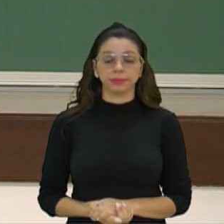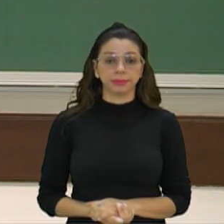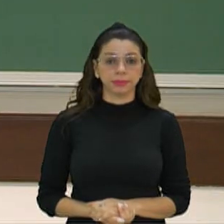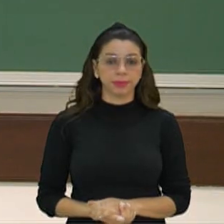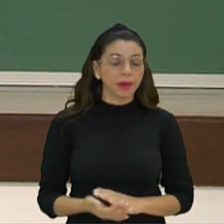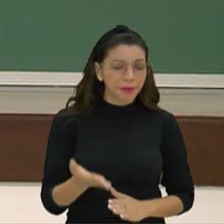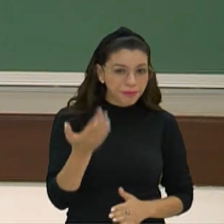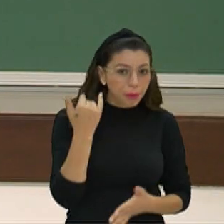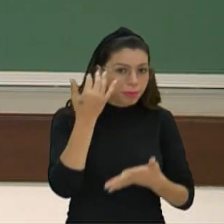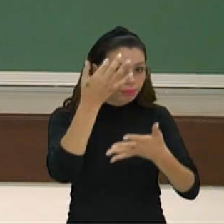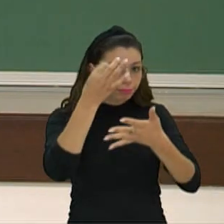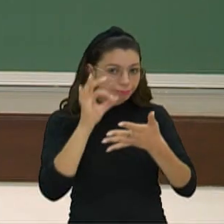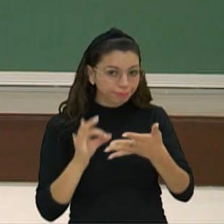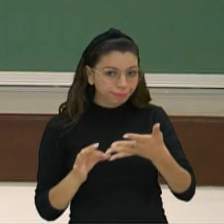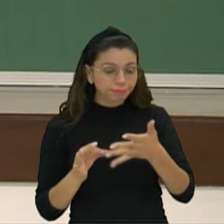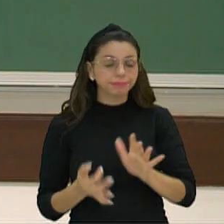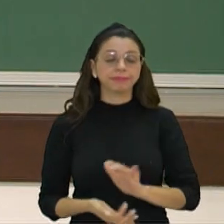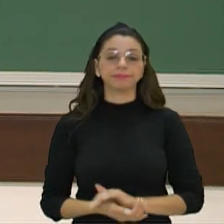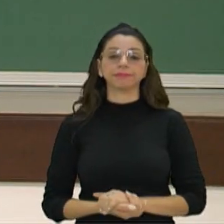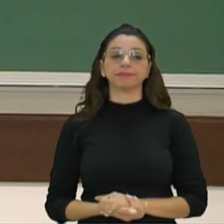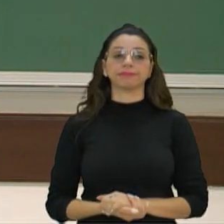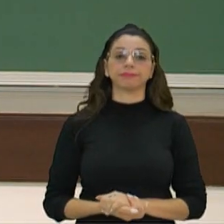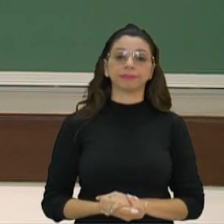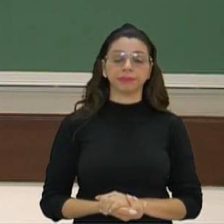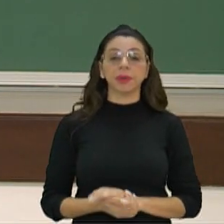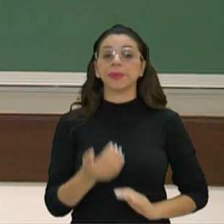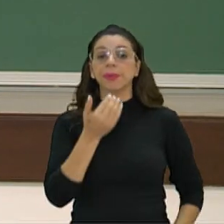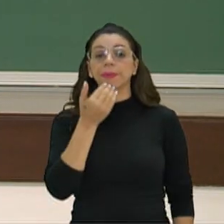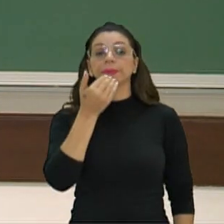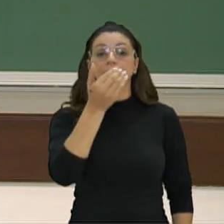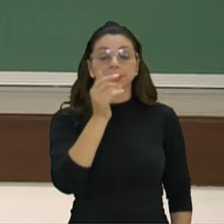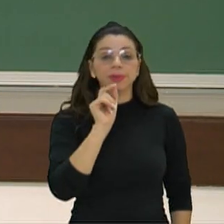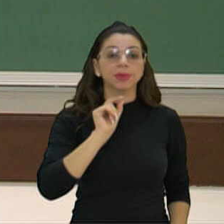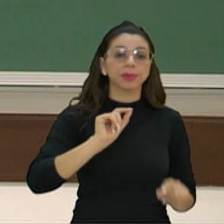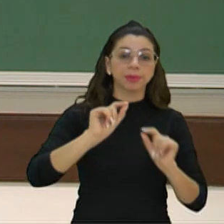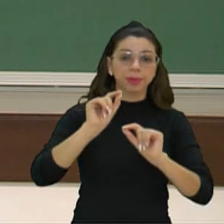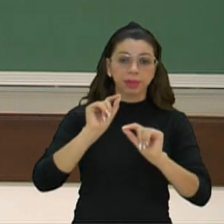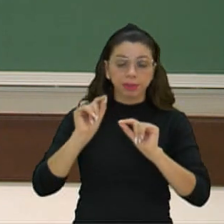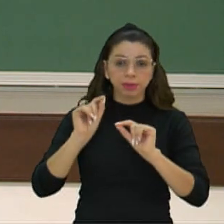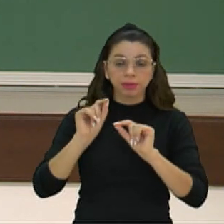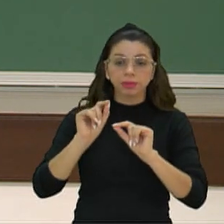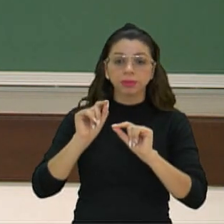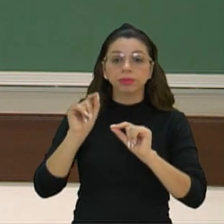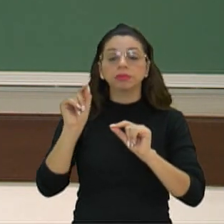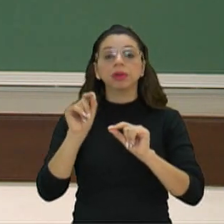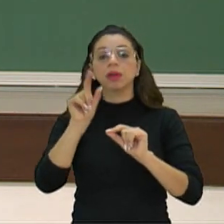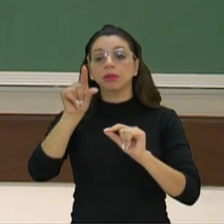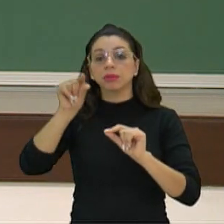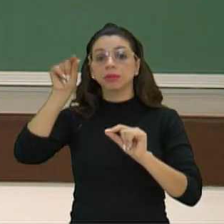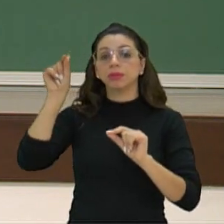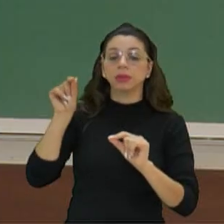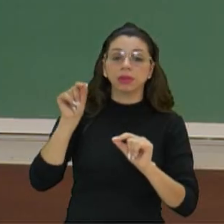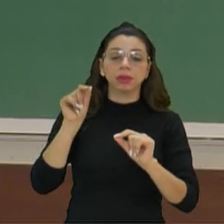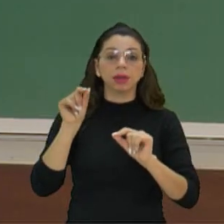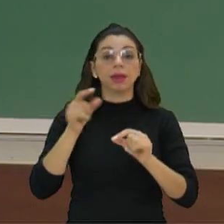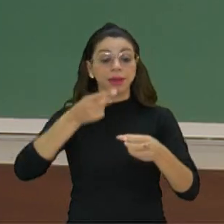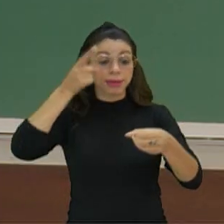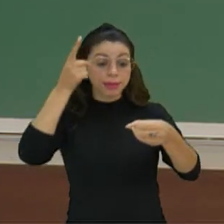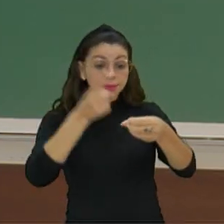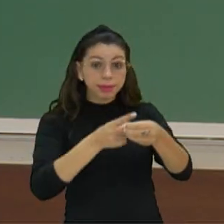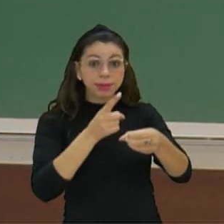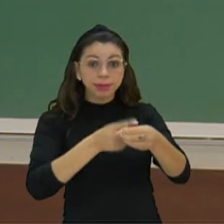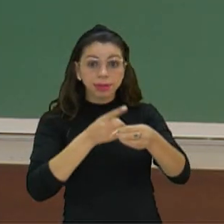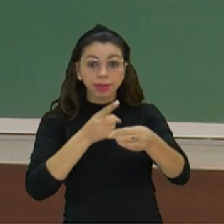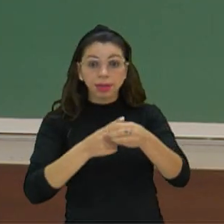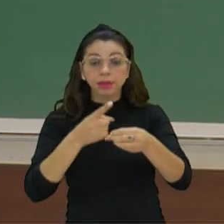Let's check. Bora checar? Eu tinha pedido para que vocês marcassem ali, né, qual das alternativas é a cidade de